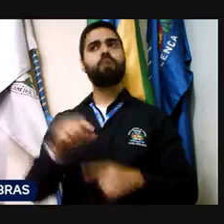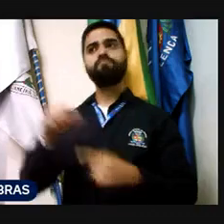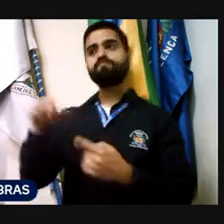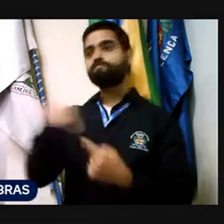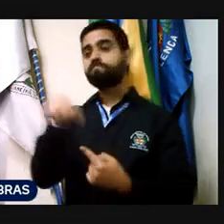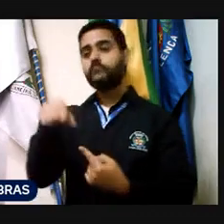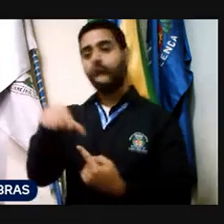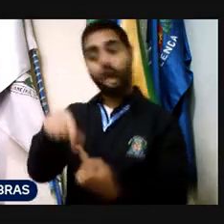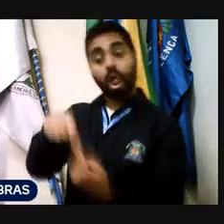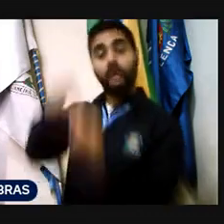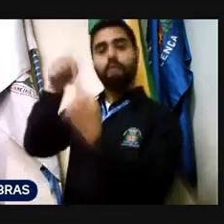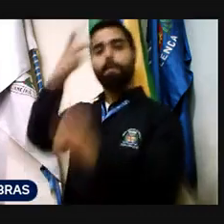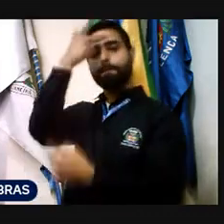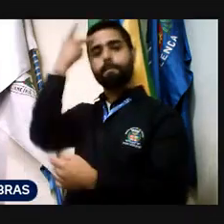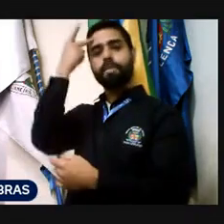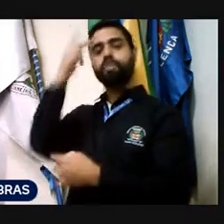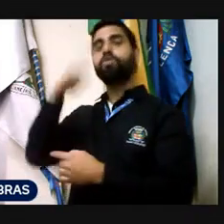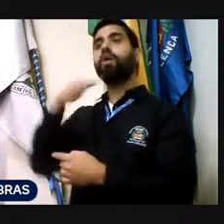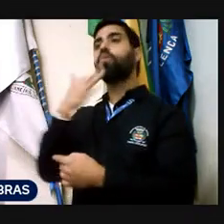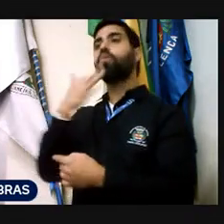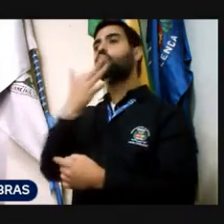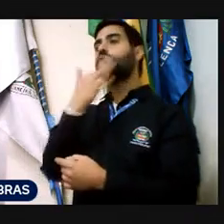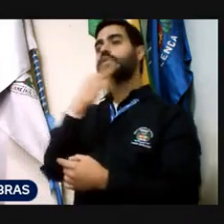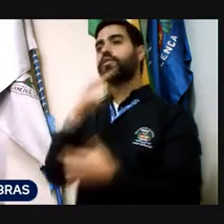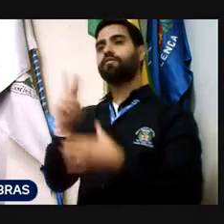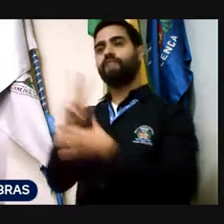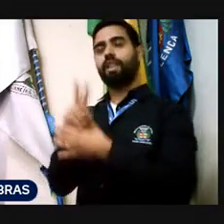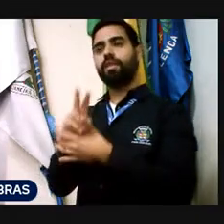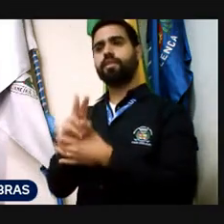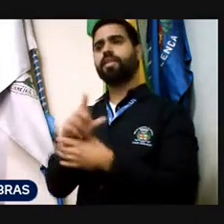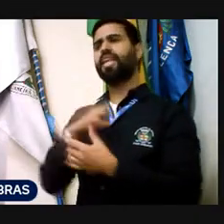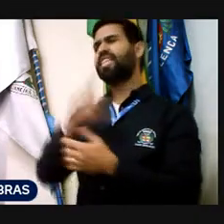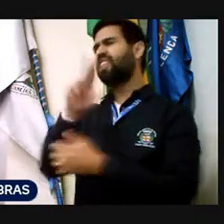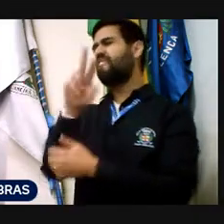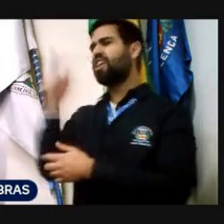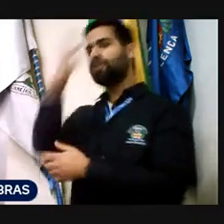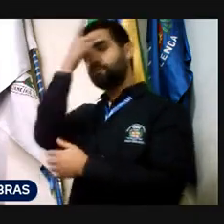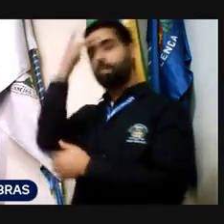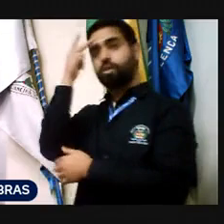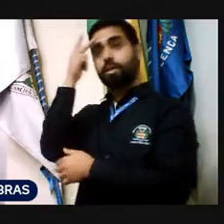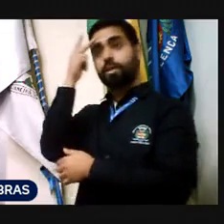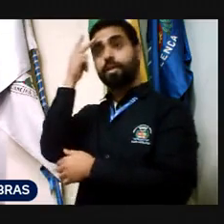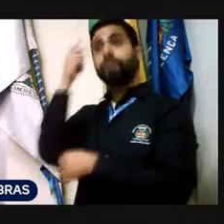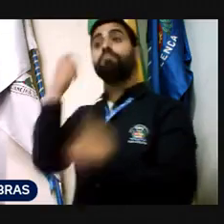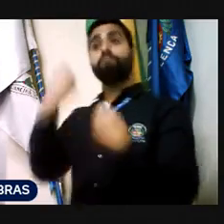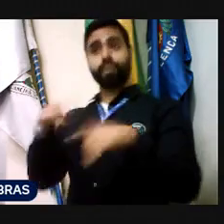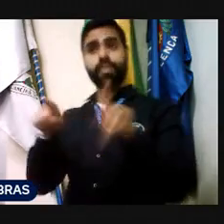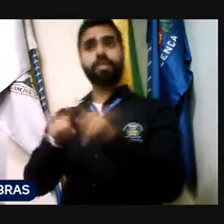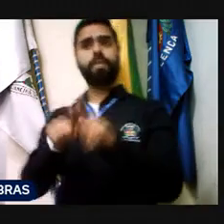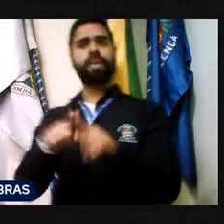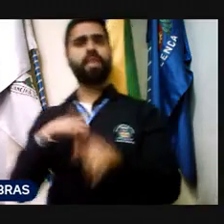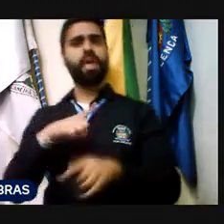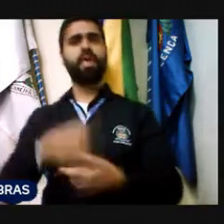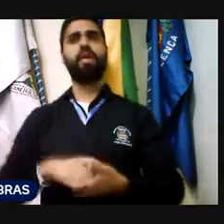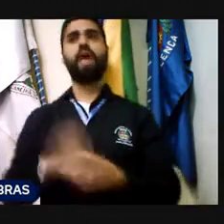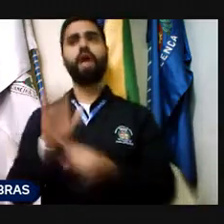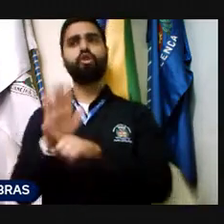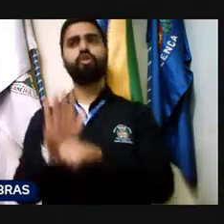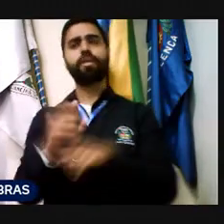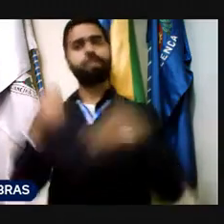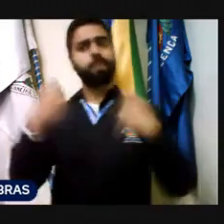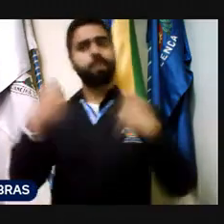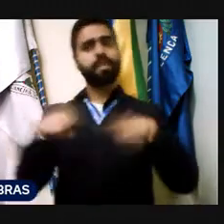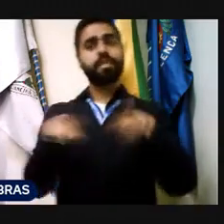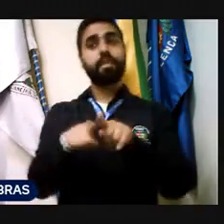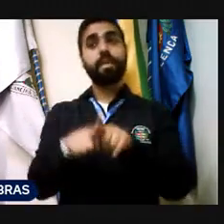esportivo do município na atualidade. Nós sabemos que temos inúmeros outros atletas que talvez precisem também dessa oportunidade. Nós precisamos, dentro